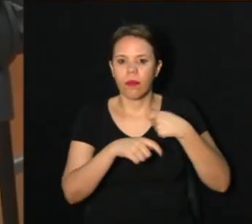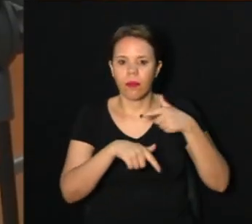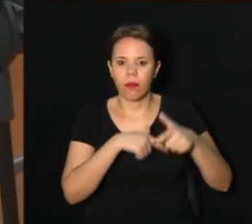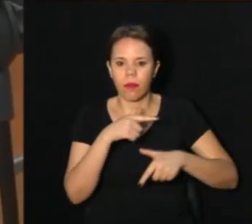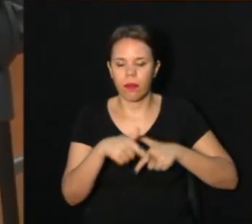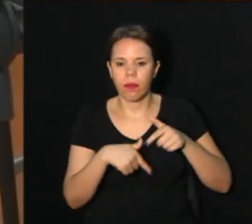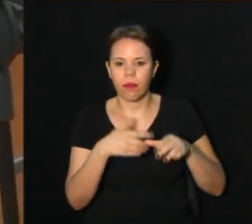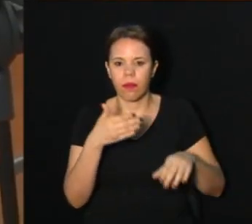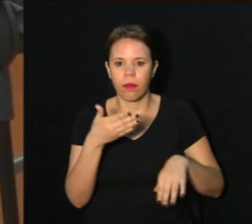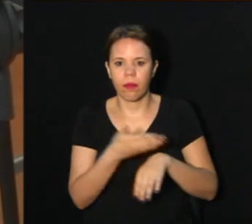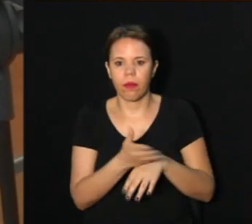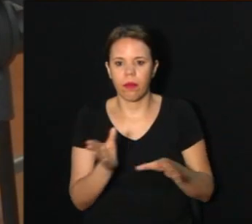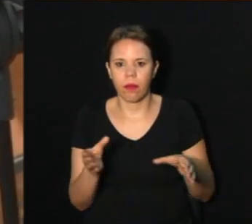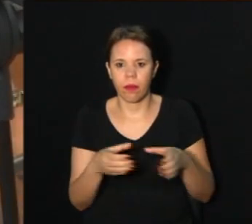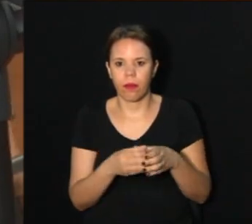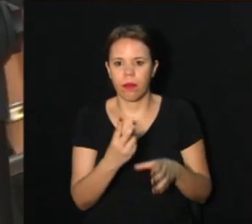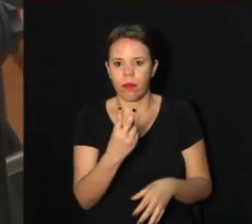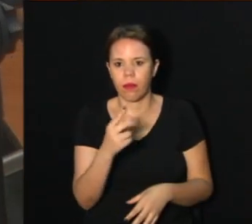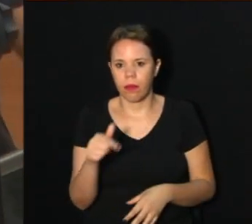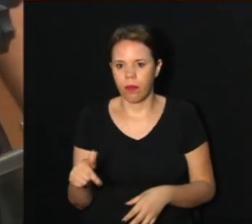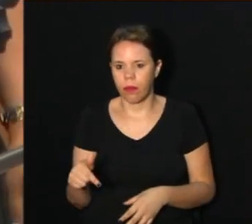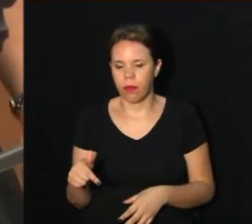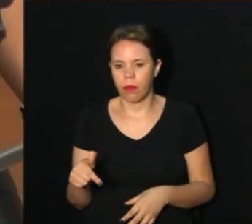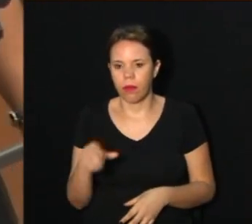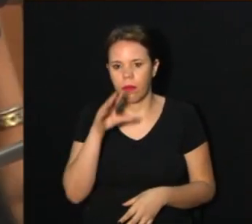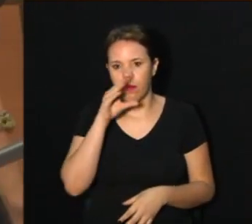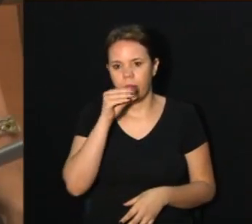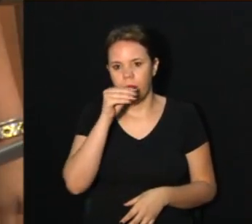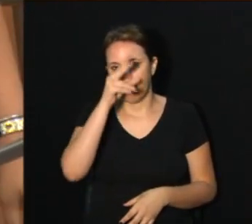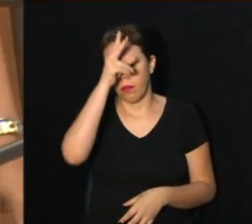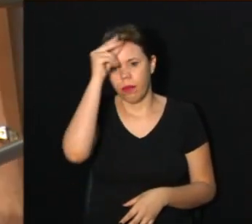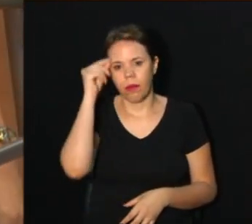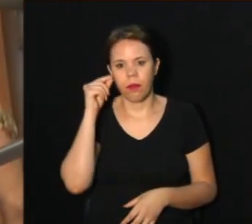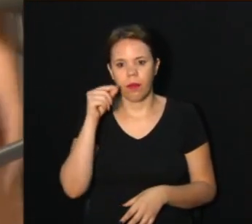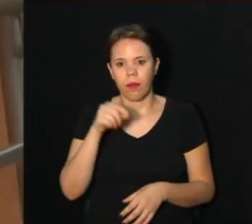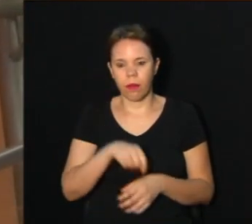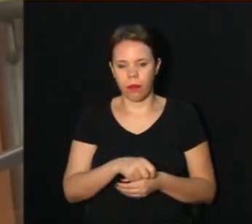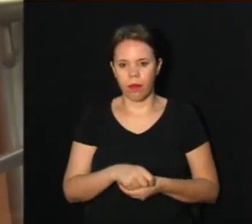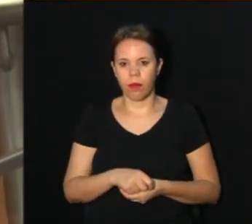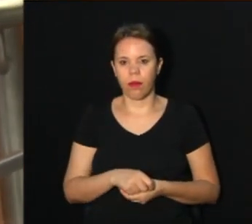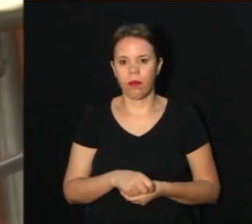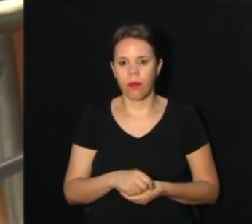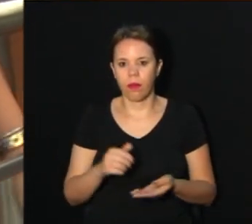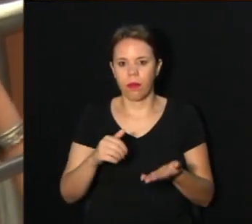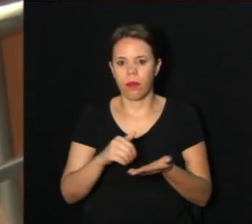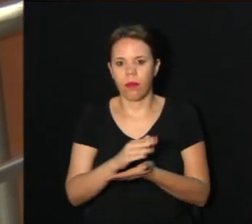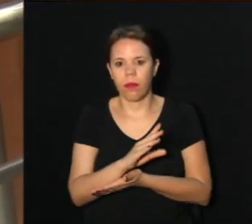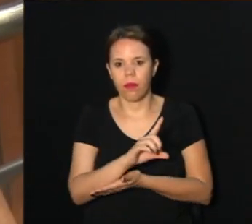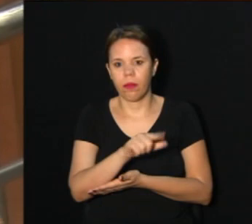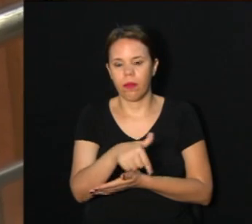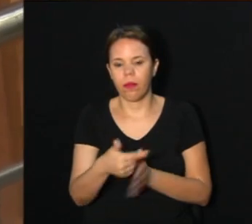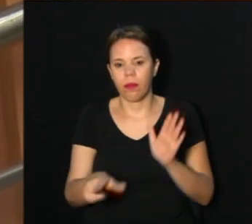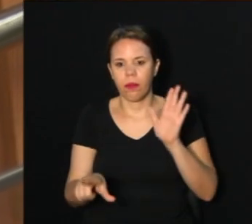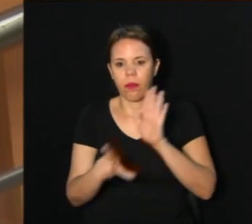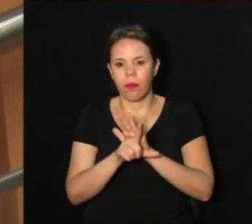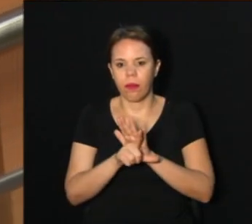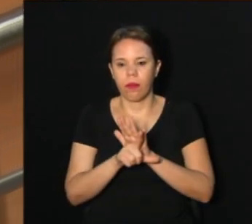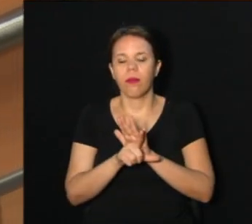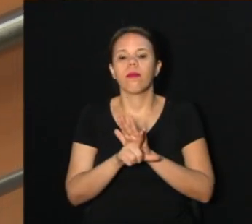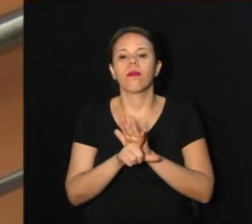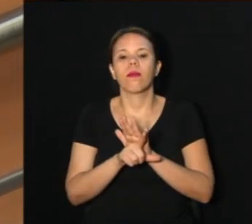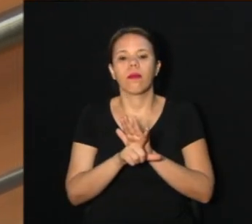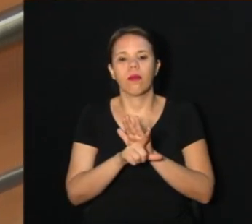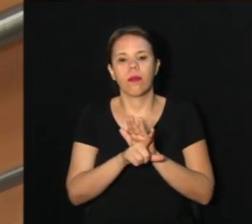faço parte de um grupo de 27 servidores que serão removidos assim que a lei da Procuradoria